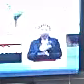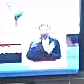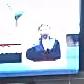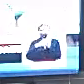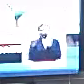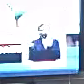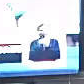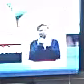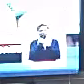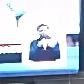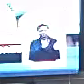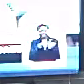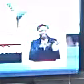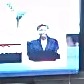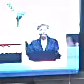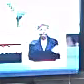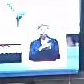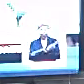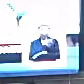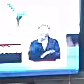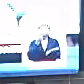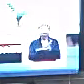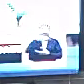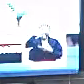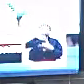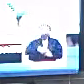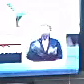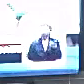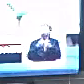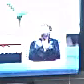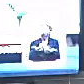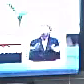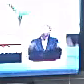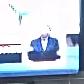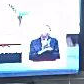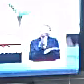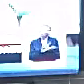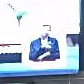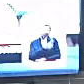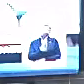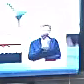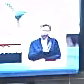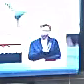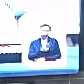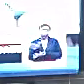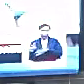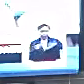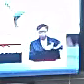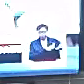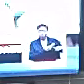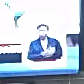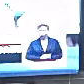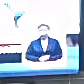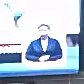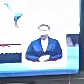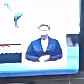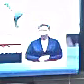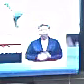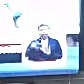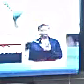errado errado está sendo utilizado errado e outra coisa eh esse negócio de